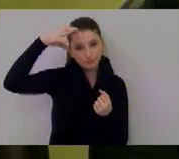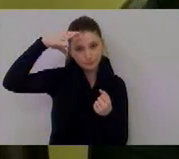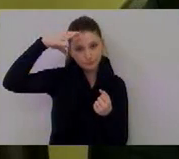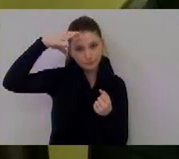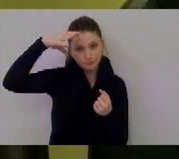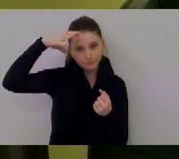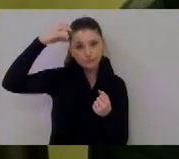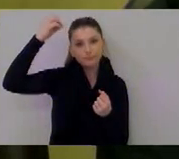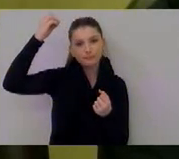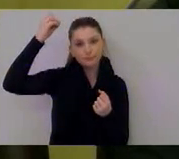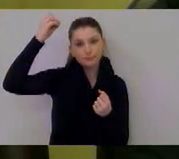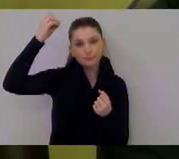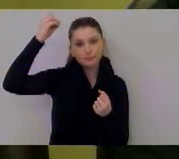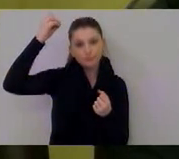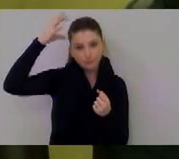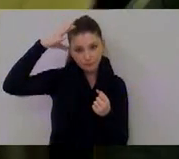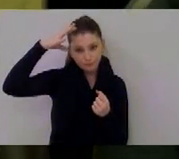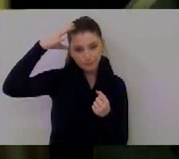no nosso bairro.